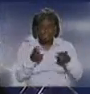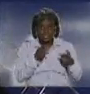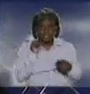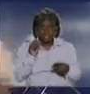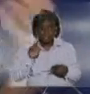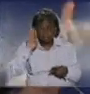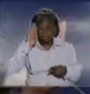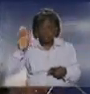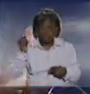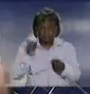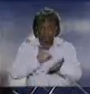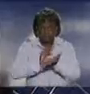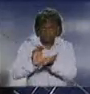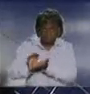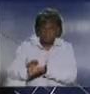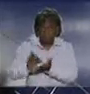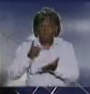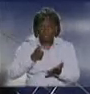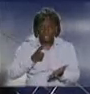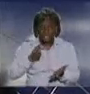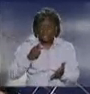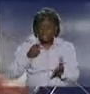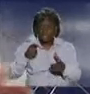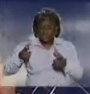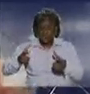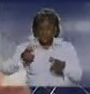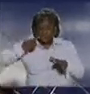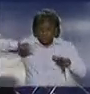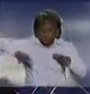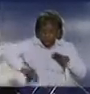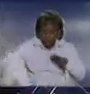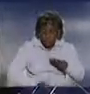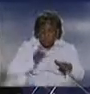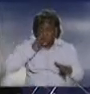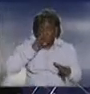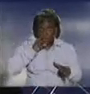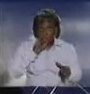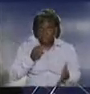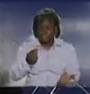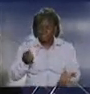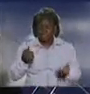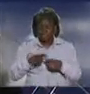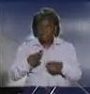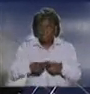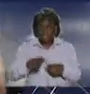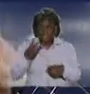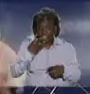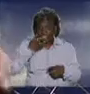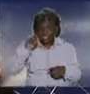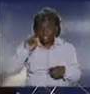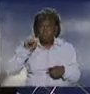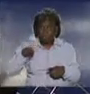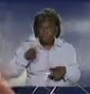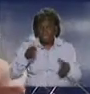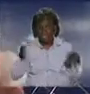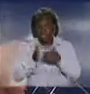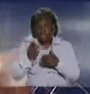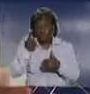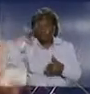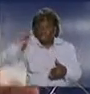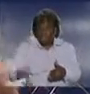sobretudo para as instituições que investem, que existe aí um vale da morte, um abismo entre capitais que vão de 300 mil